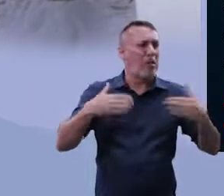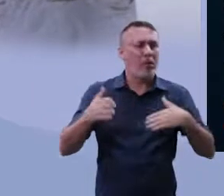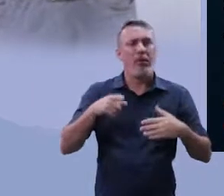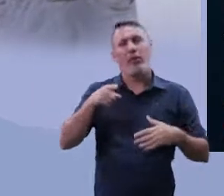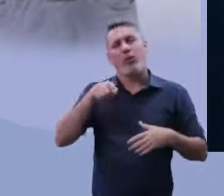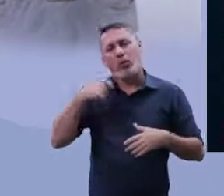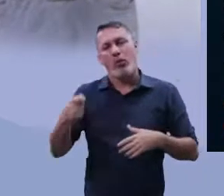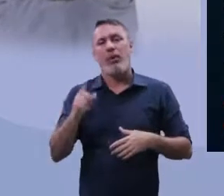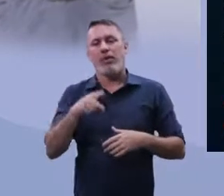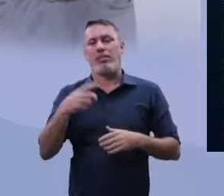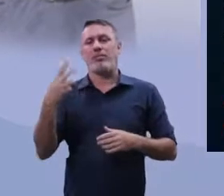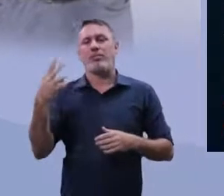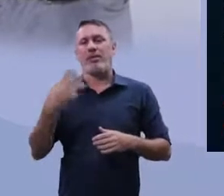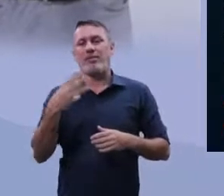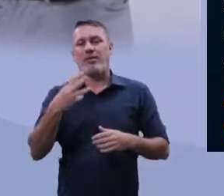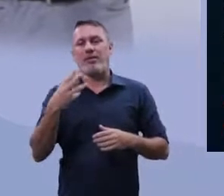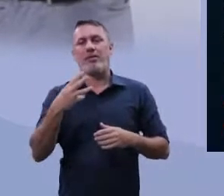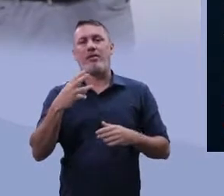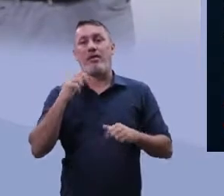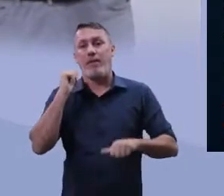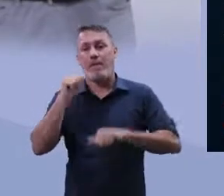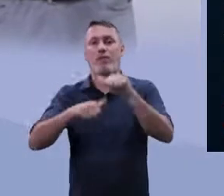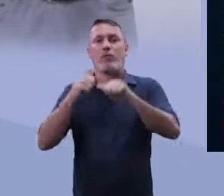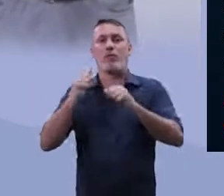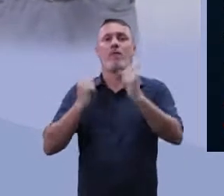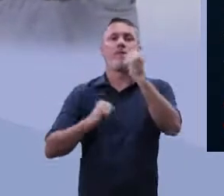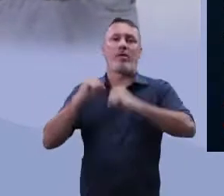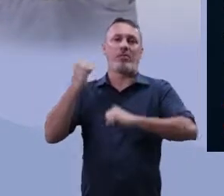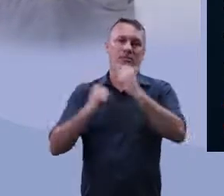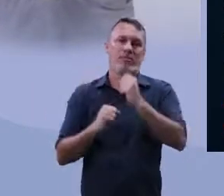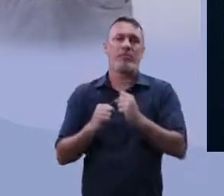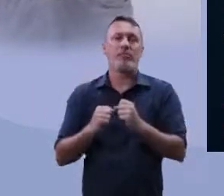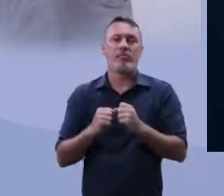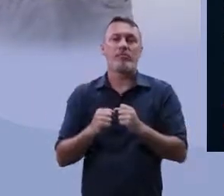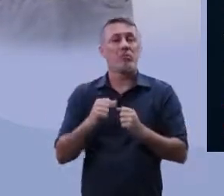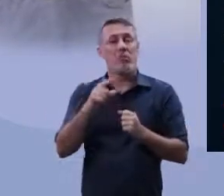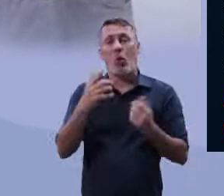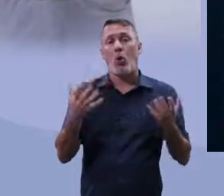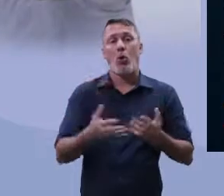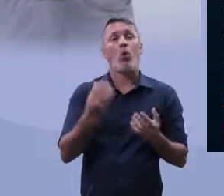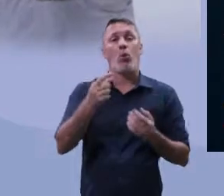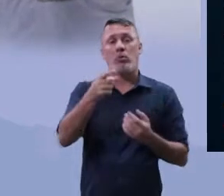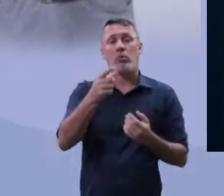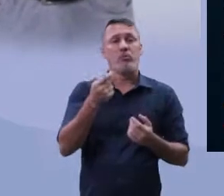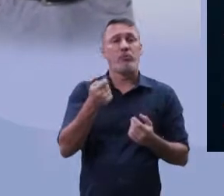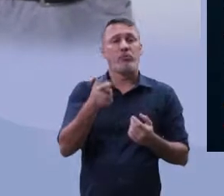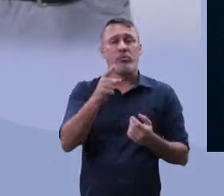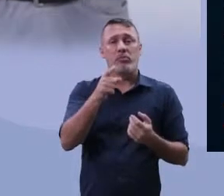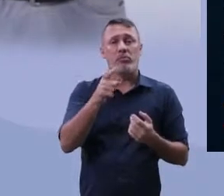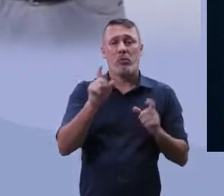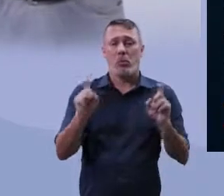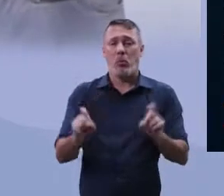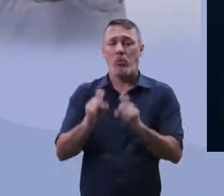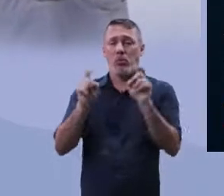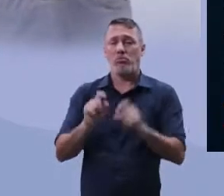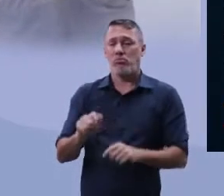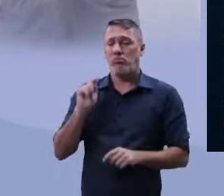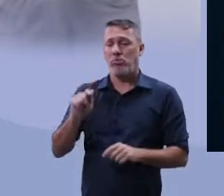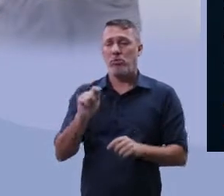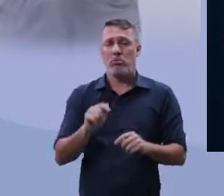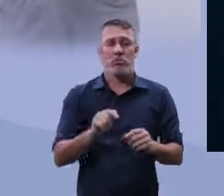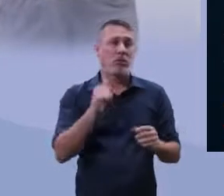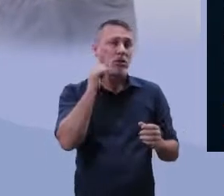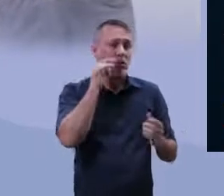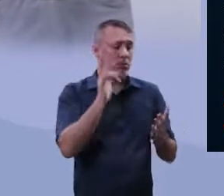se dá dentro de um contexto da chamada Terceira Revolução Industrial, onde, com um clique no seu smartphone, né, um clique no